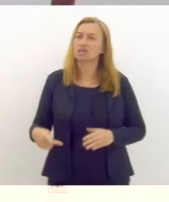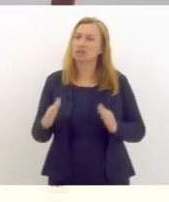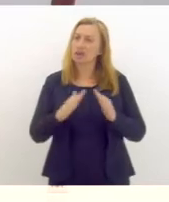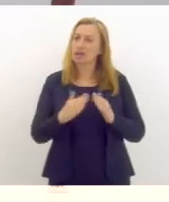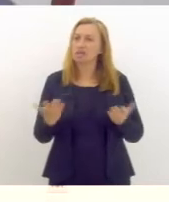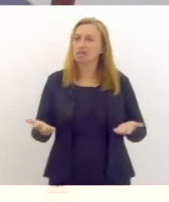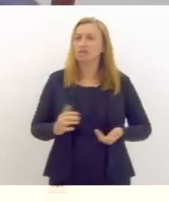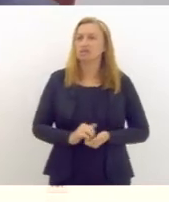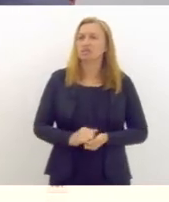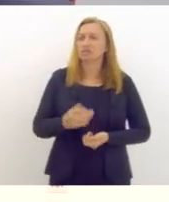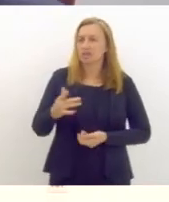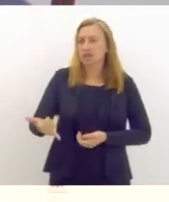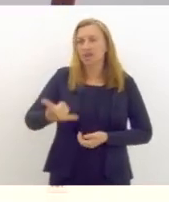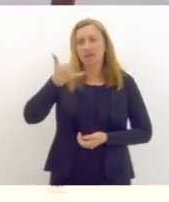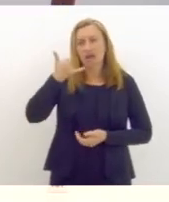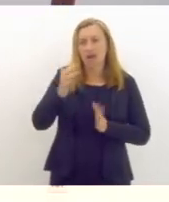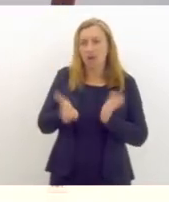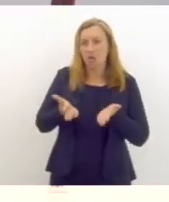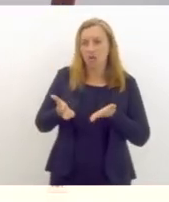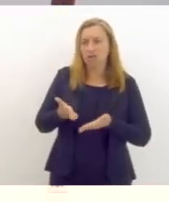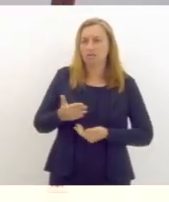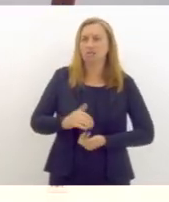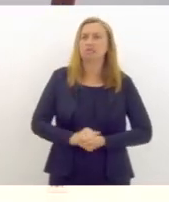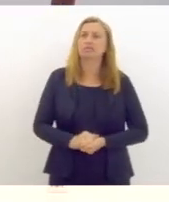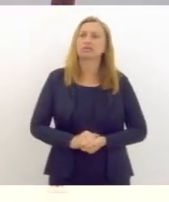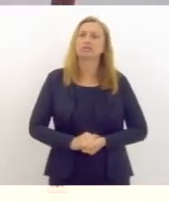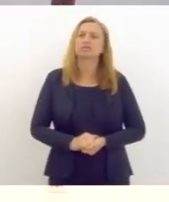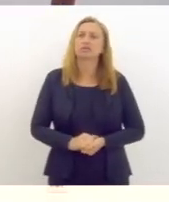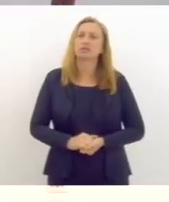aliás vou até Ligar para Presidente aqui agora